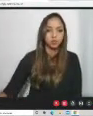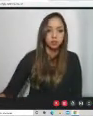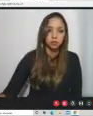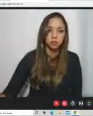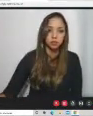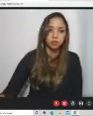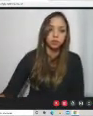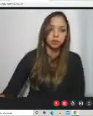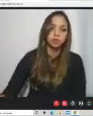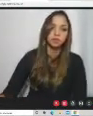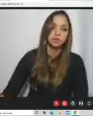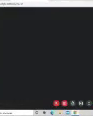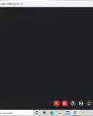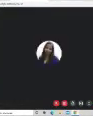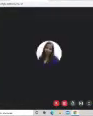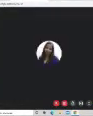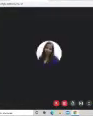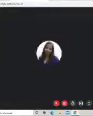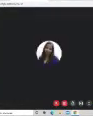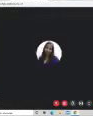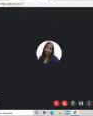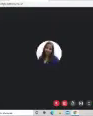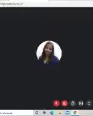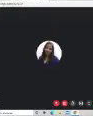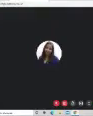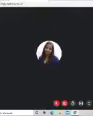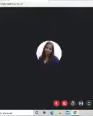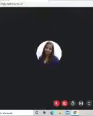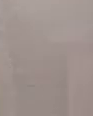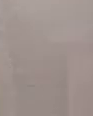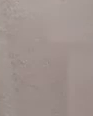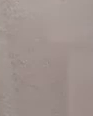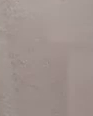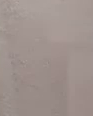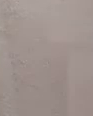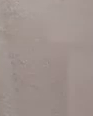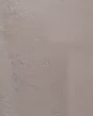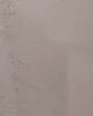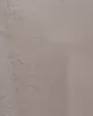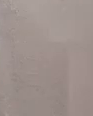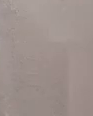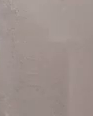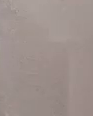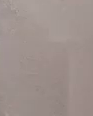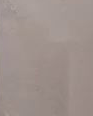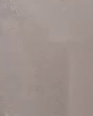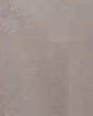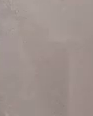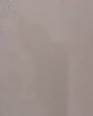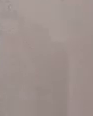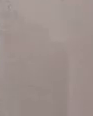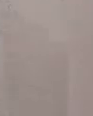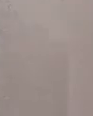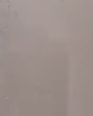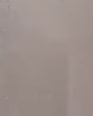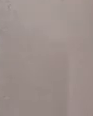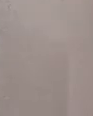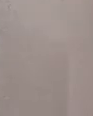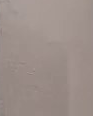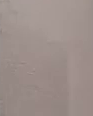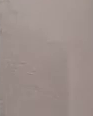tem insumos, não tem um fio de sutura. Então, senhores vereadores, o que está acontecendo com a nossa cidade?